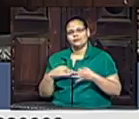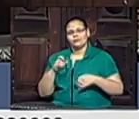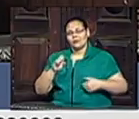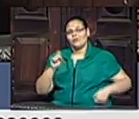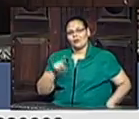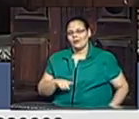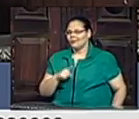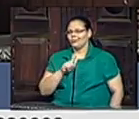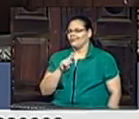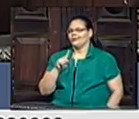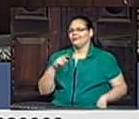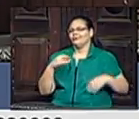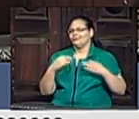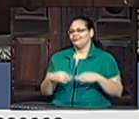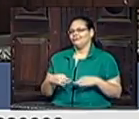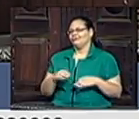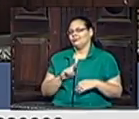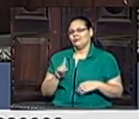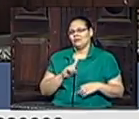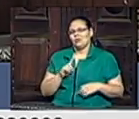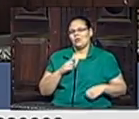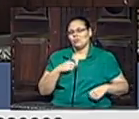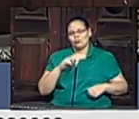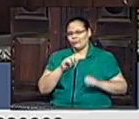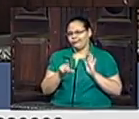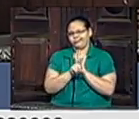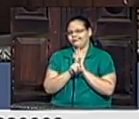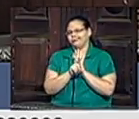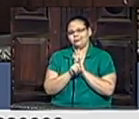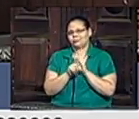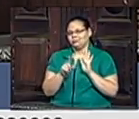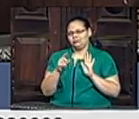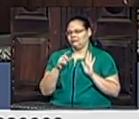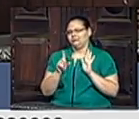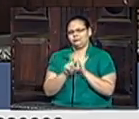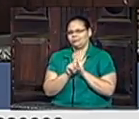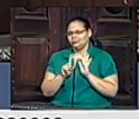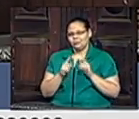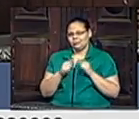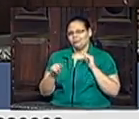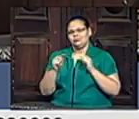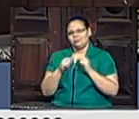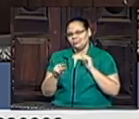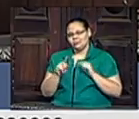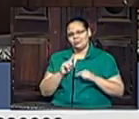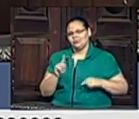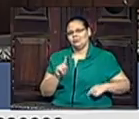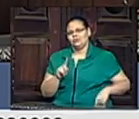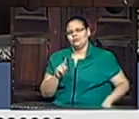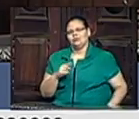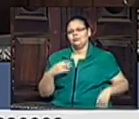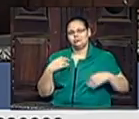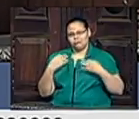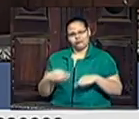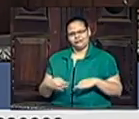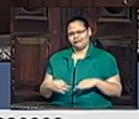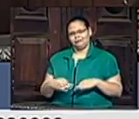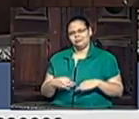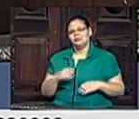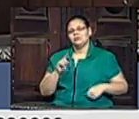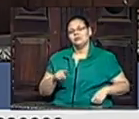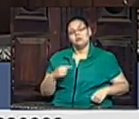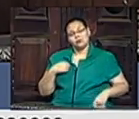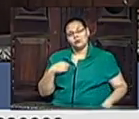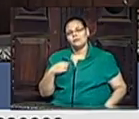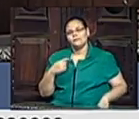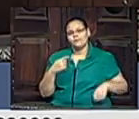é injusto, então ele é ilegal e ele é imoral. Essa é a questão desse pacote. E é isso que a gente está debatendo, por isso lá fora está lotado de